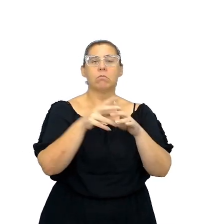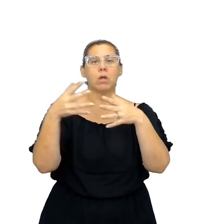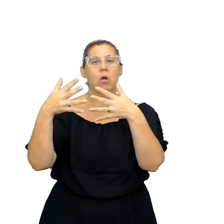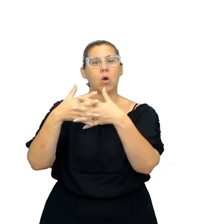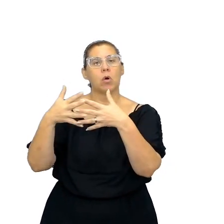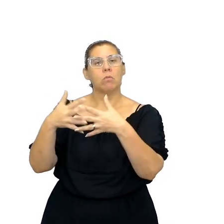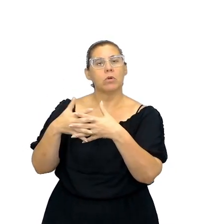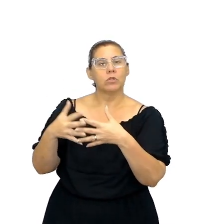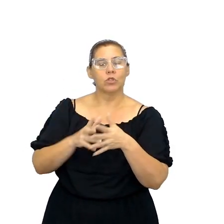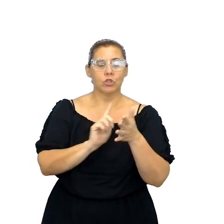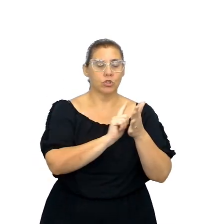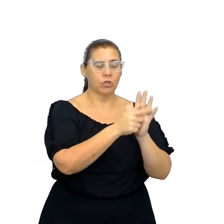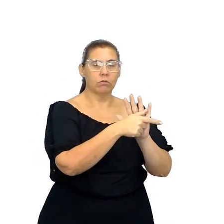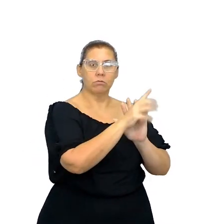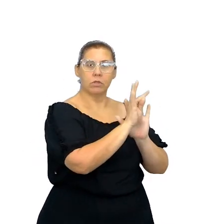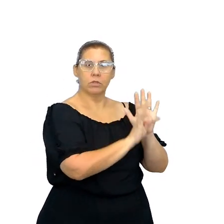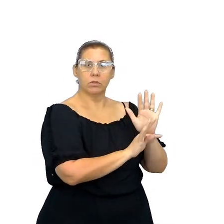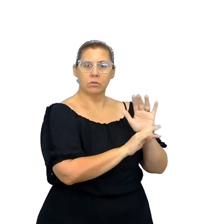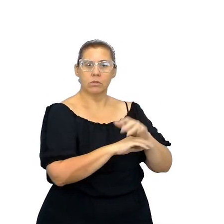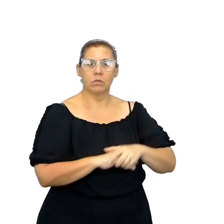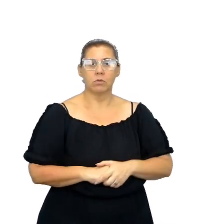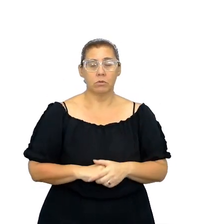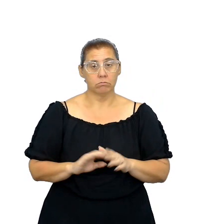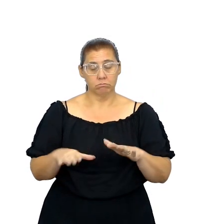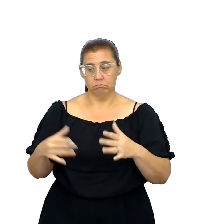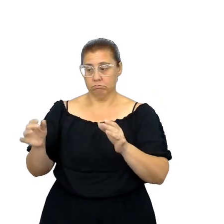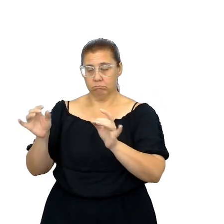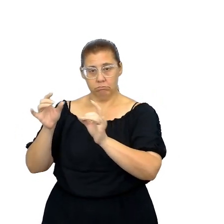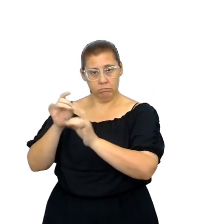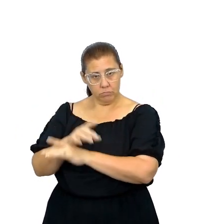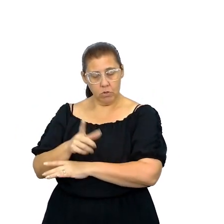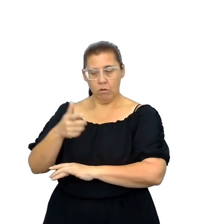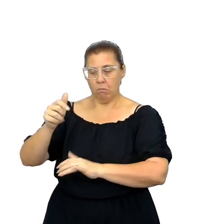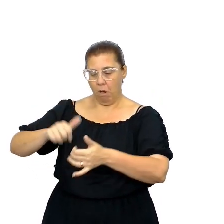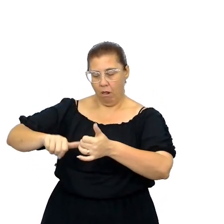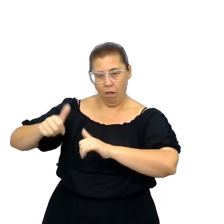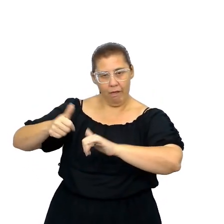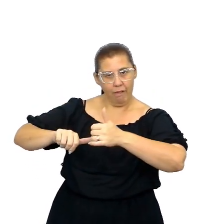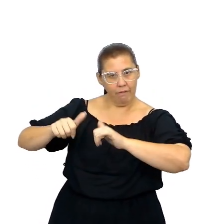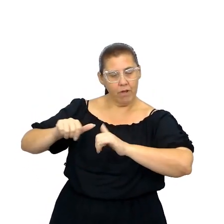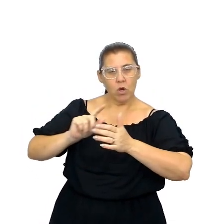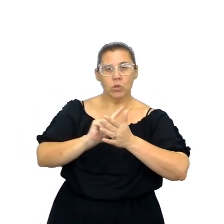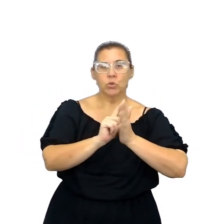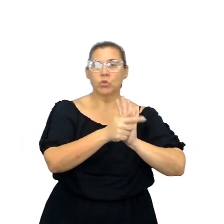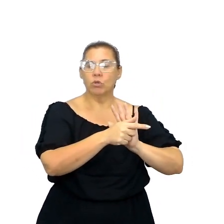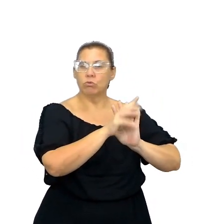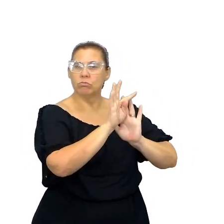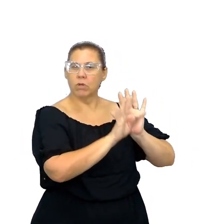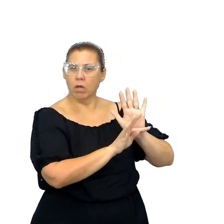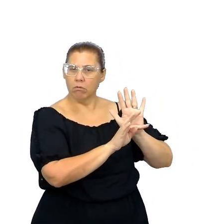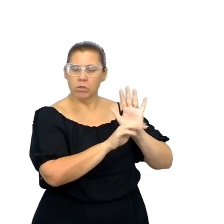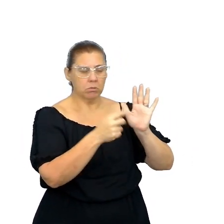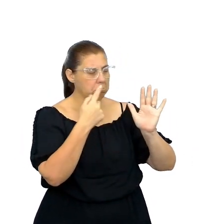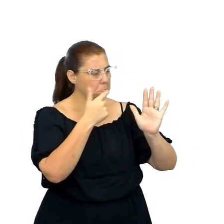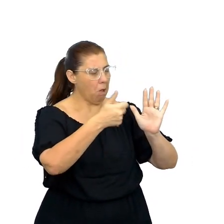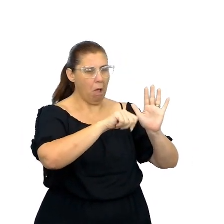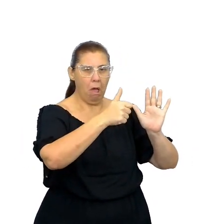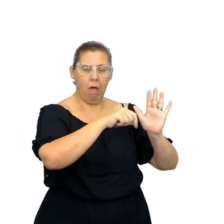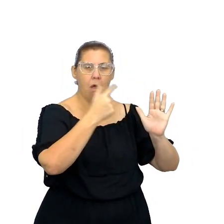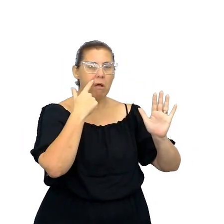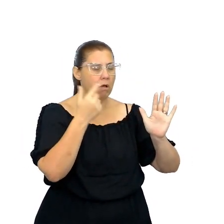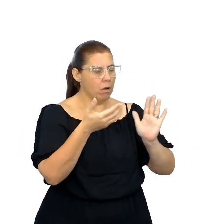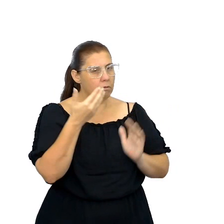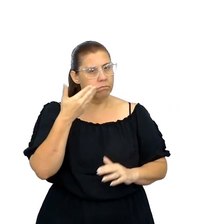dos gêneros textuais. No final, nós vamos analisar um gênero textual para evidenciar a coleta